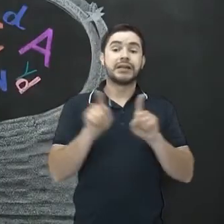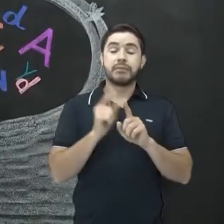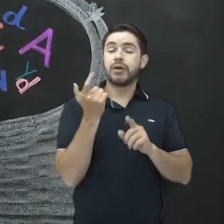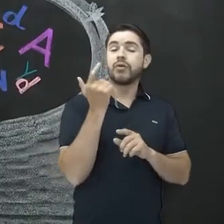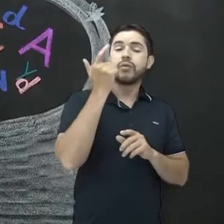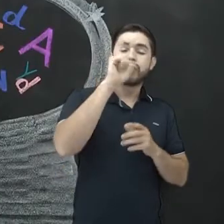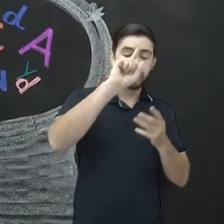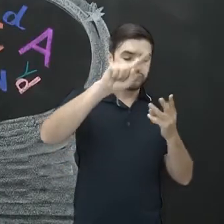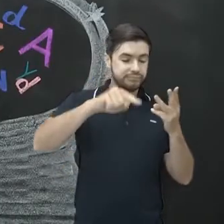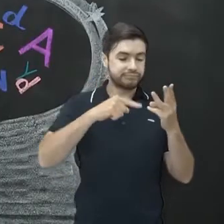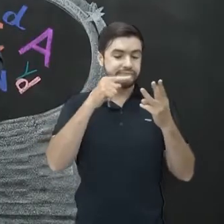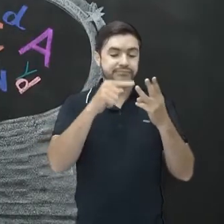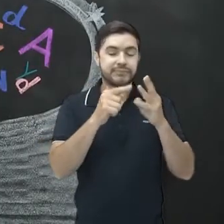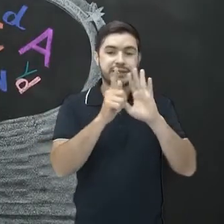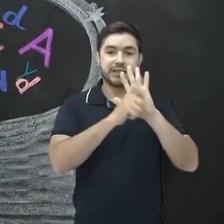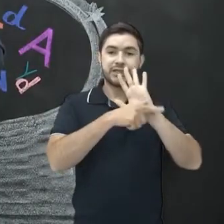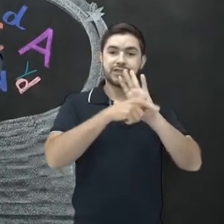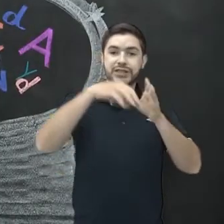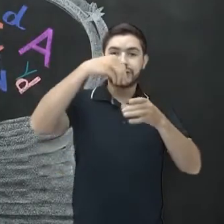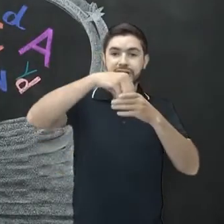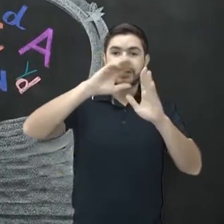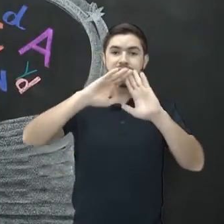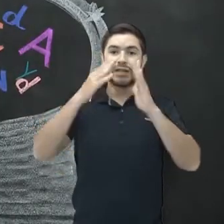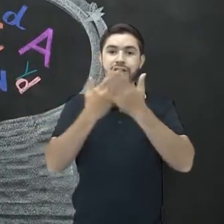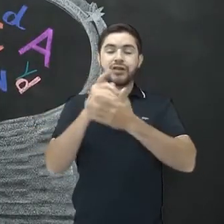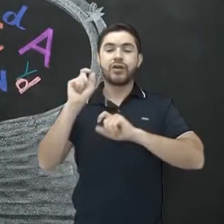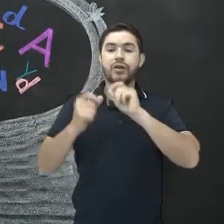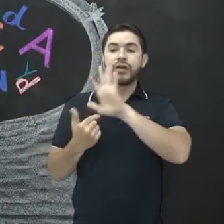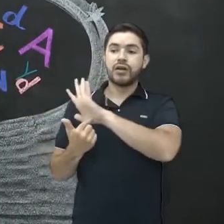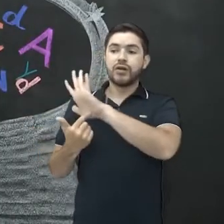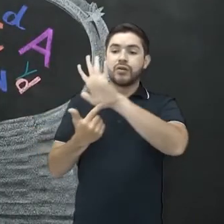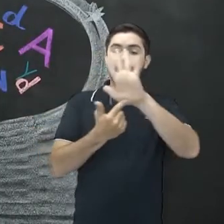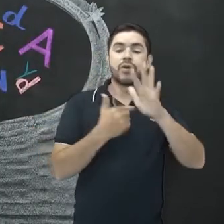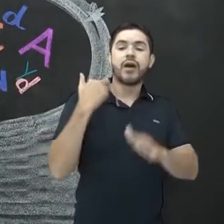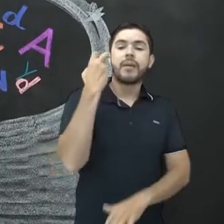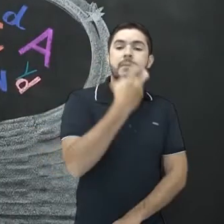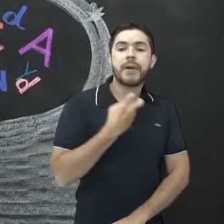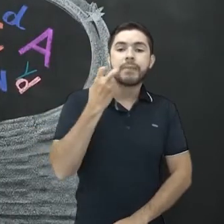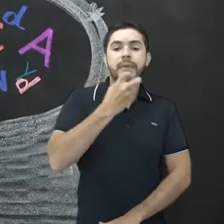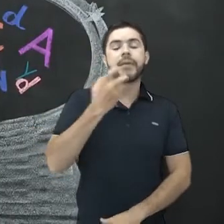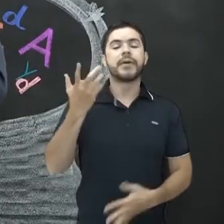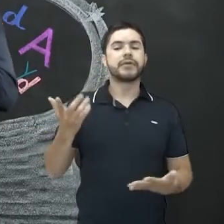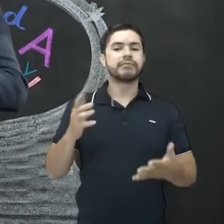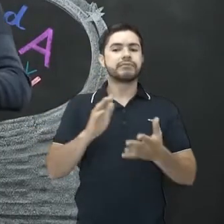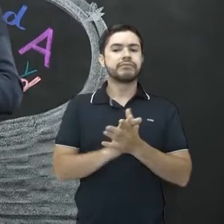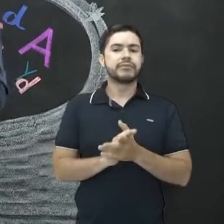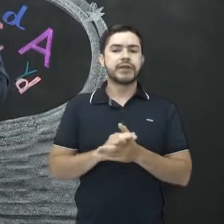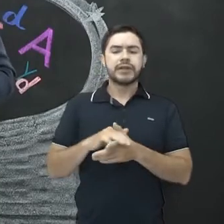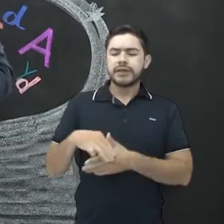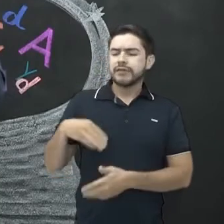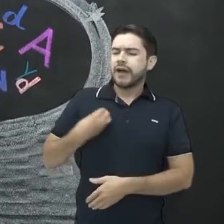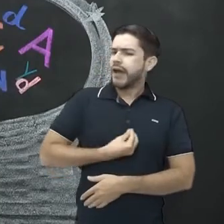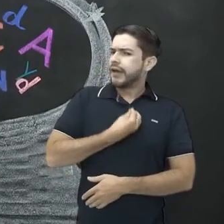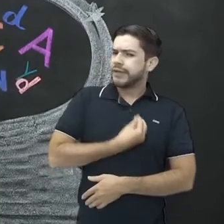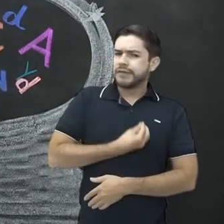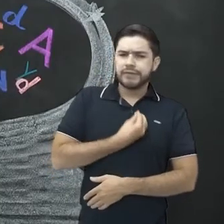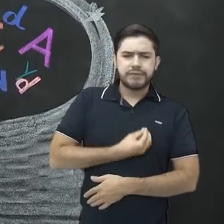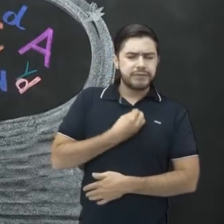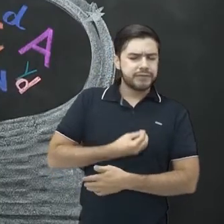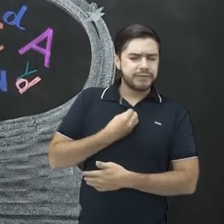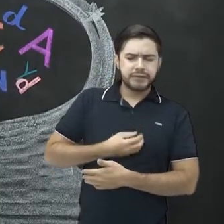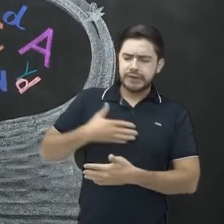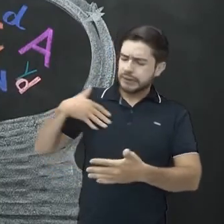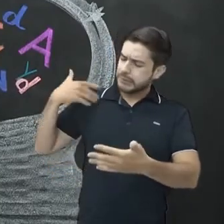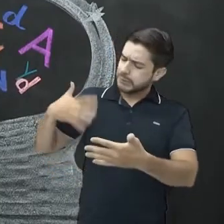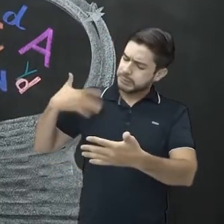gênero bastante necessário no ambiente escolar é a exposição oral, que é a base de um formato que você vai viver a vida inteira no ambiente escolar, seja